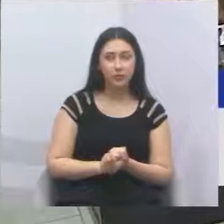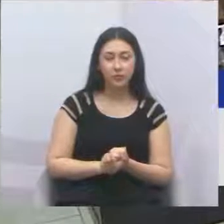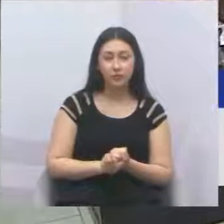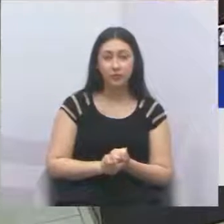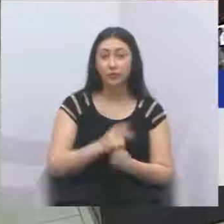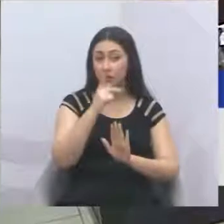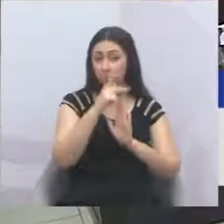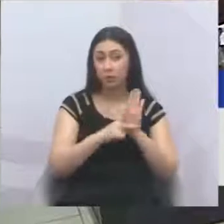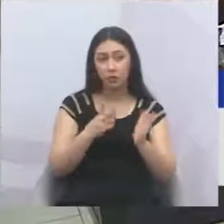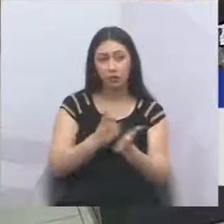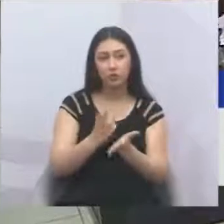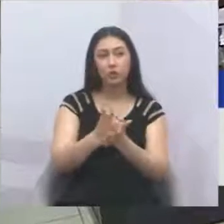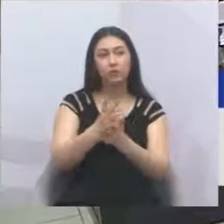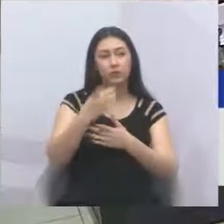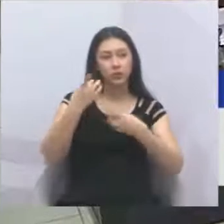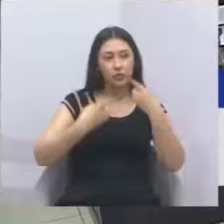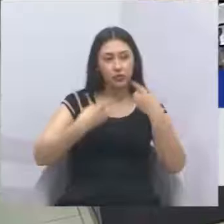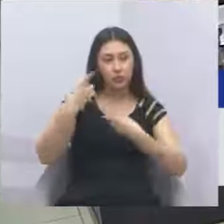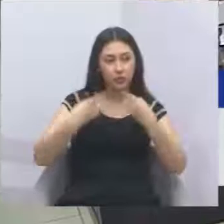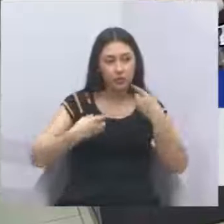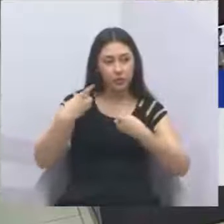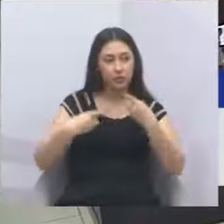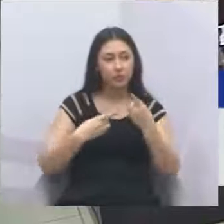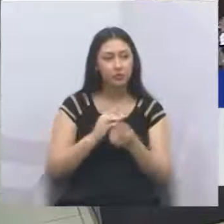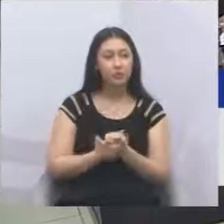O projeto continua em discussão.